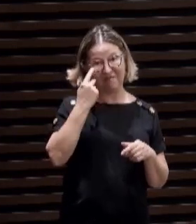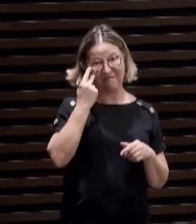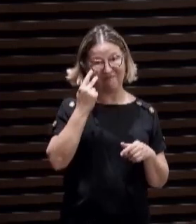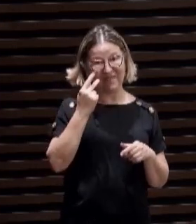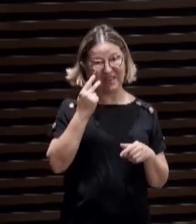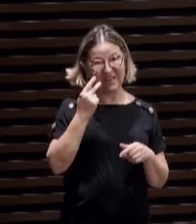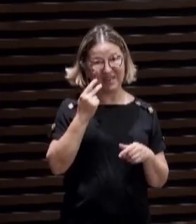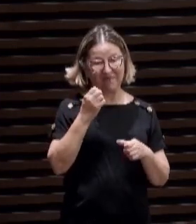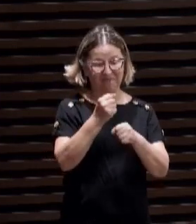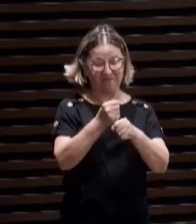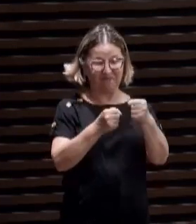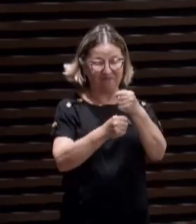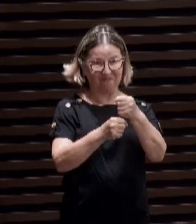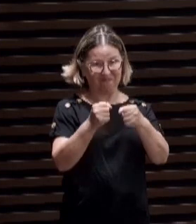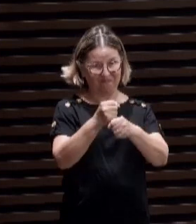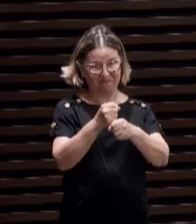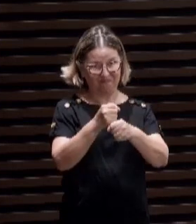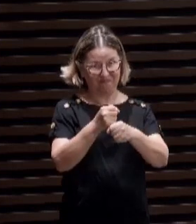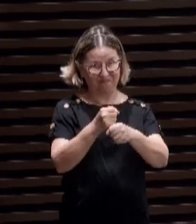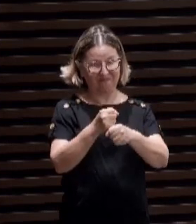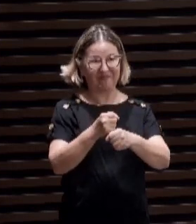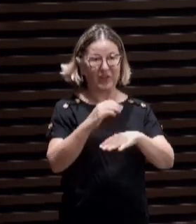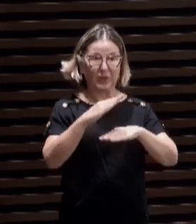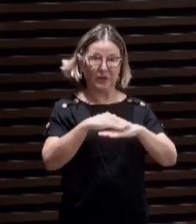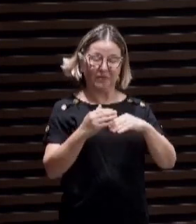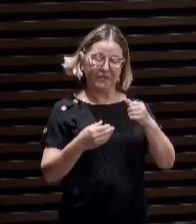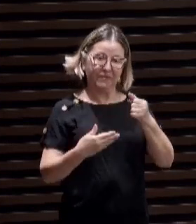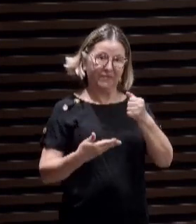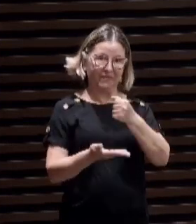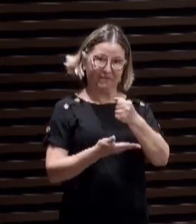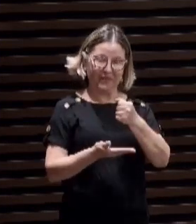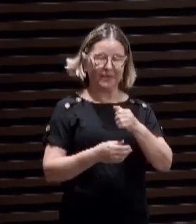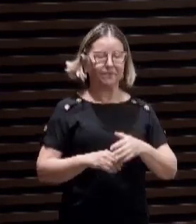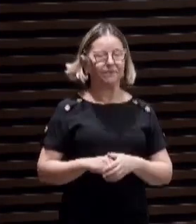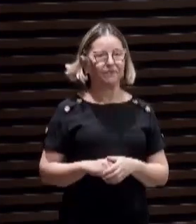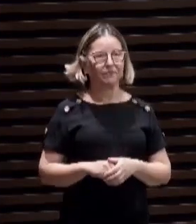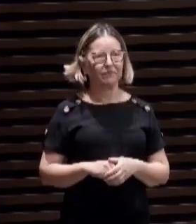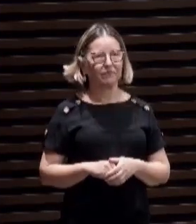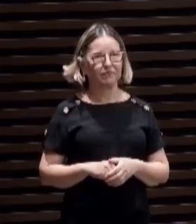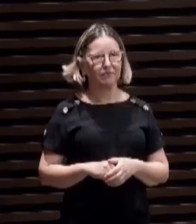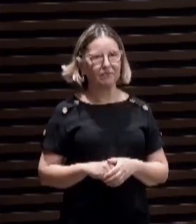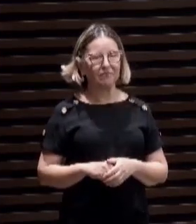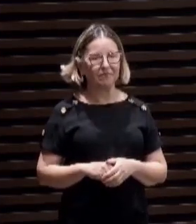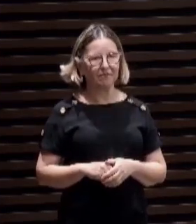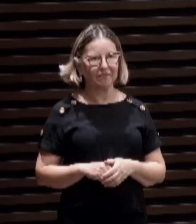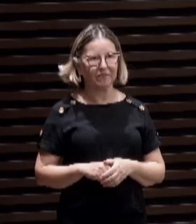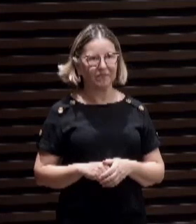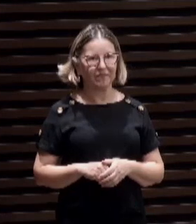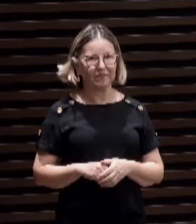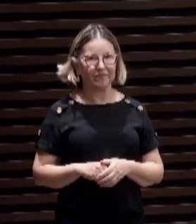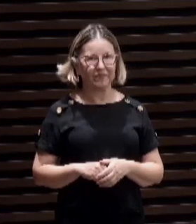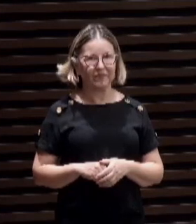fundamento. Ele diz, o apóstolo Paulo, em 1 Coríntios 3, 12 a 13, o seguinte: contudo, se o que